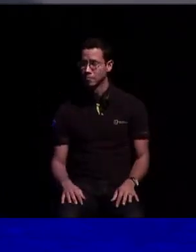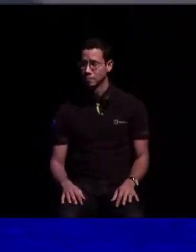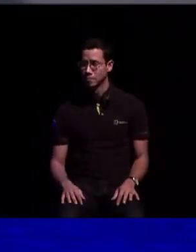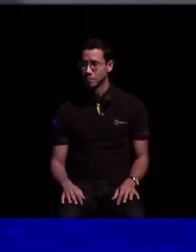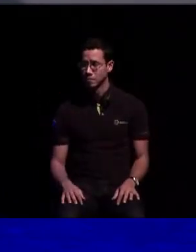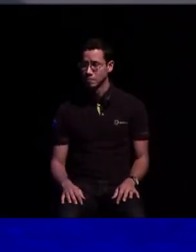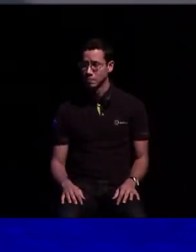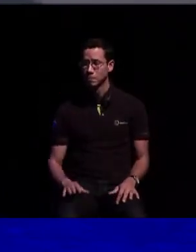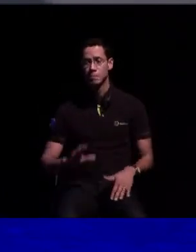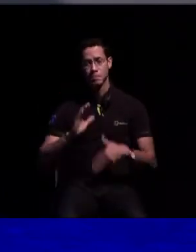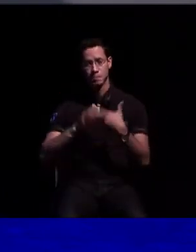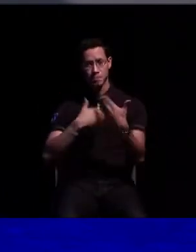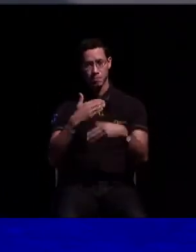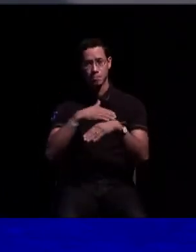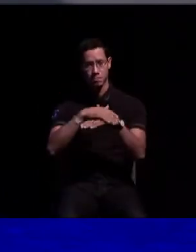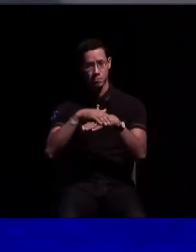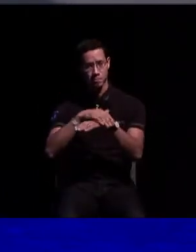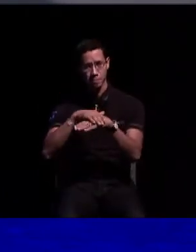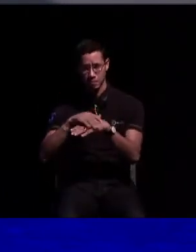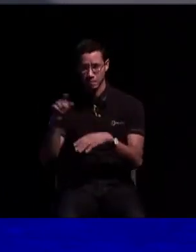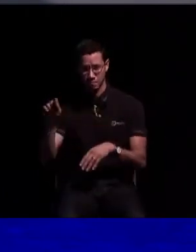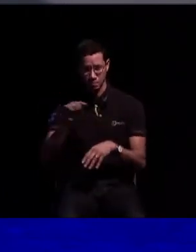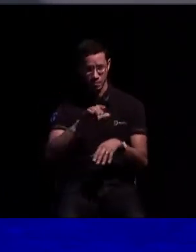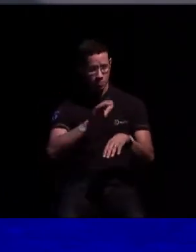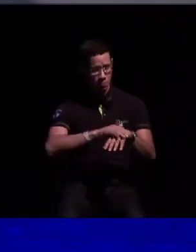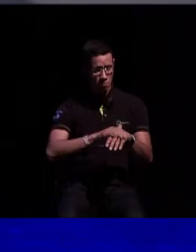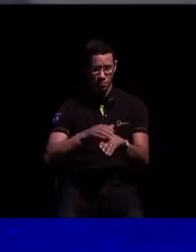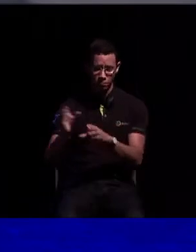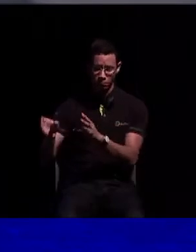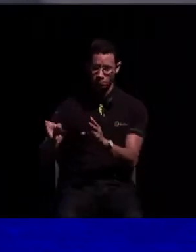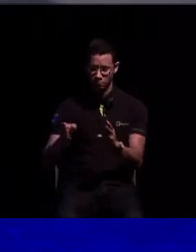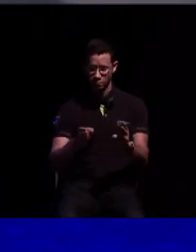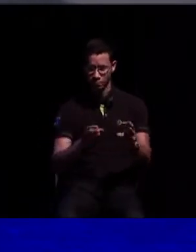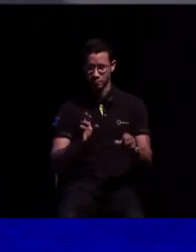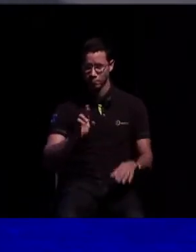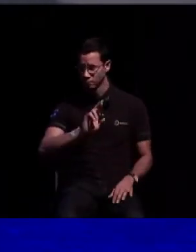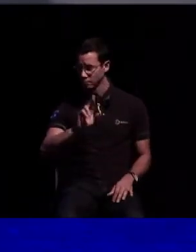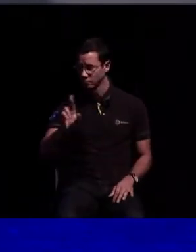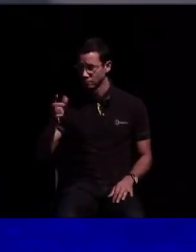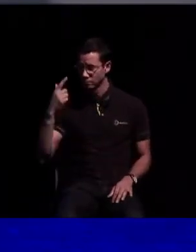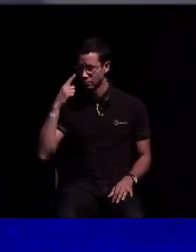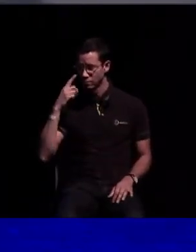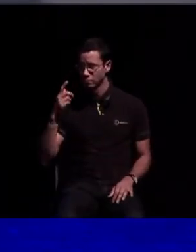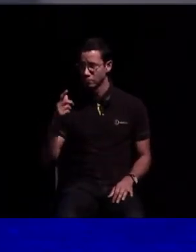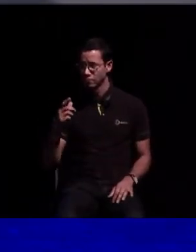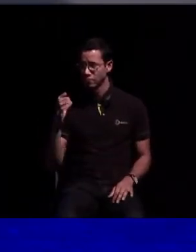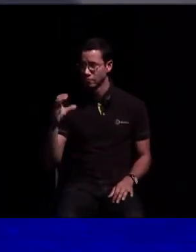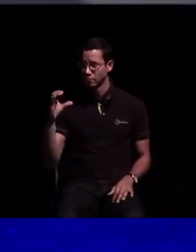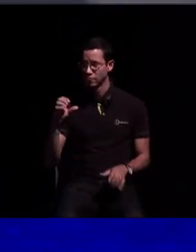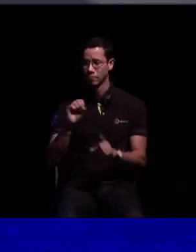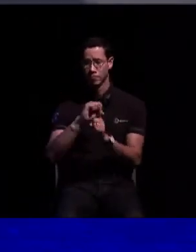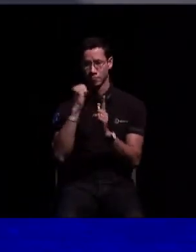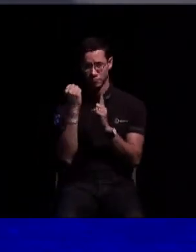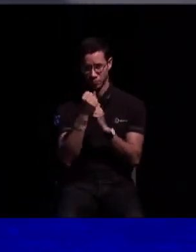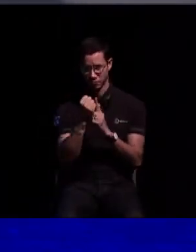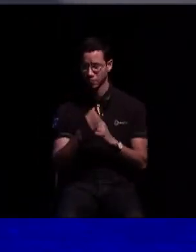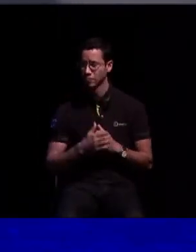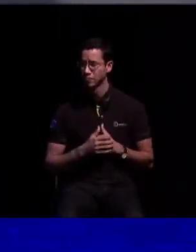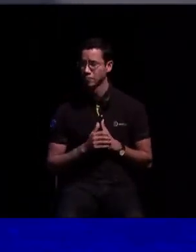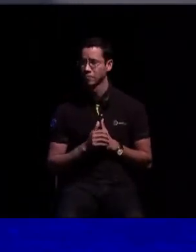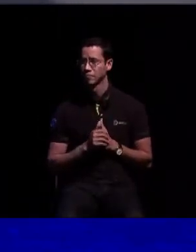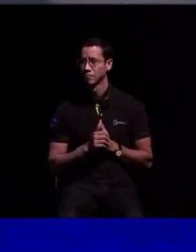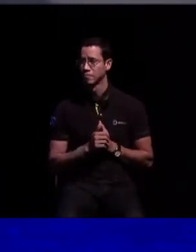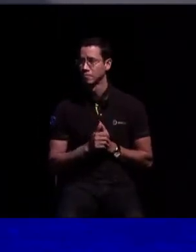depois conversando com os organizadores, quer dizer, a ideia é exatamente essa, né? Eu sou um cientista social, eu